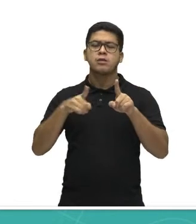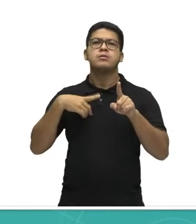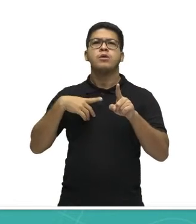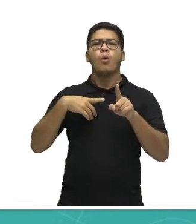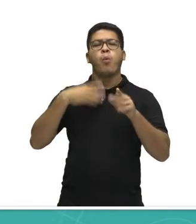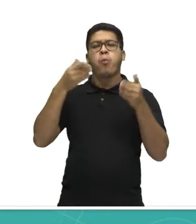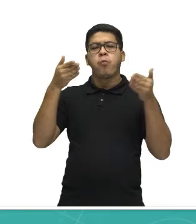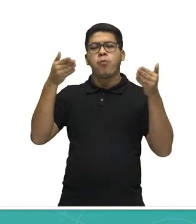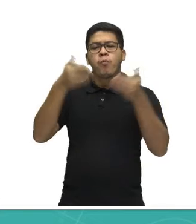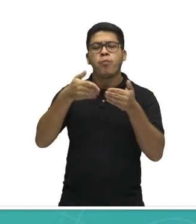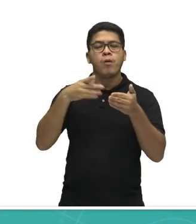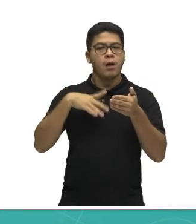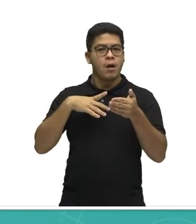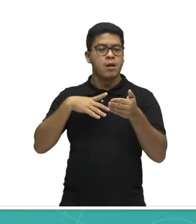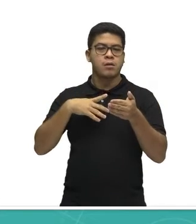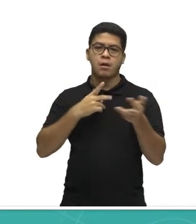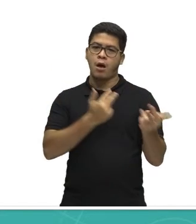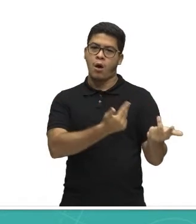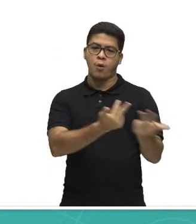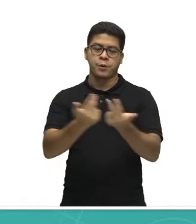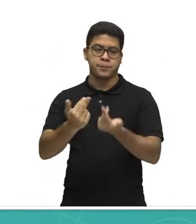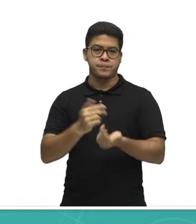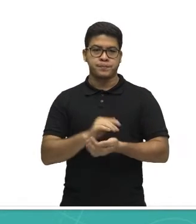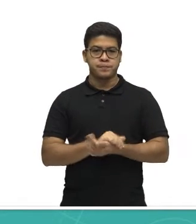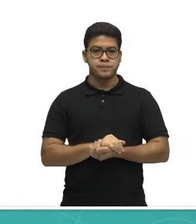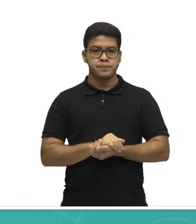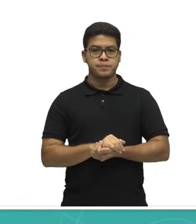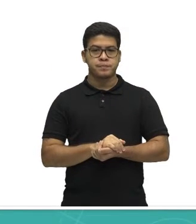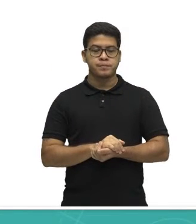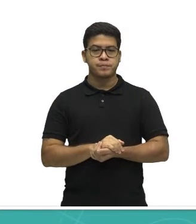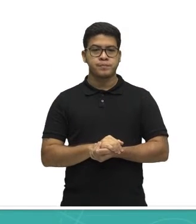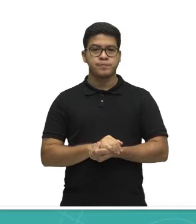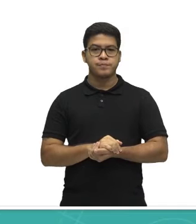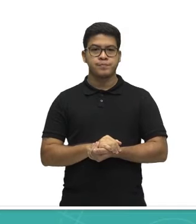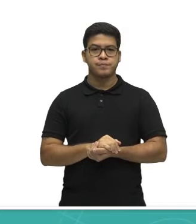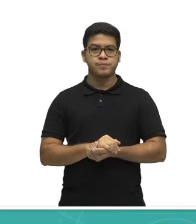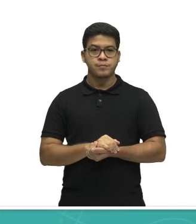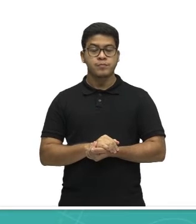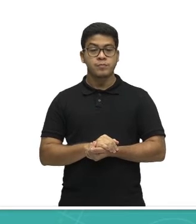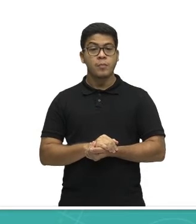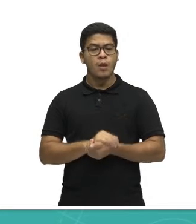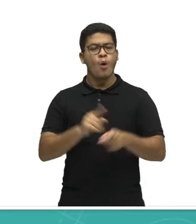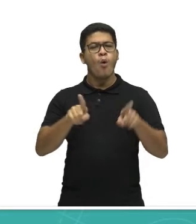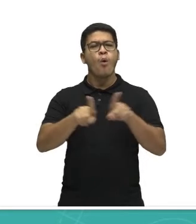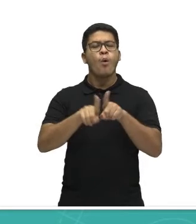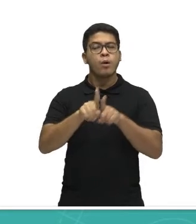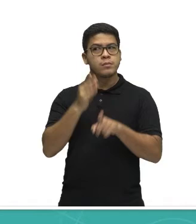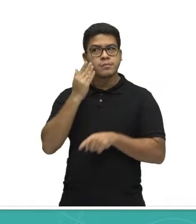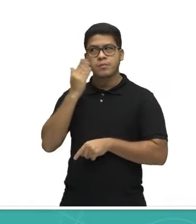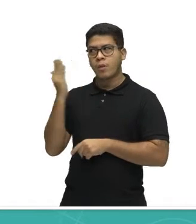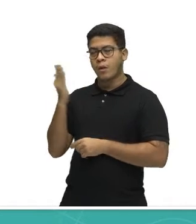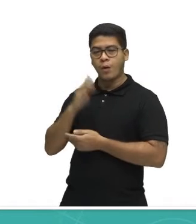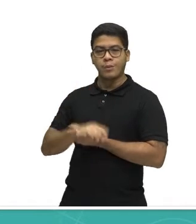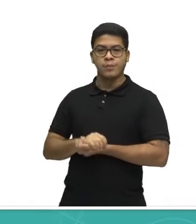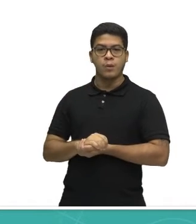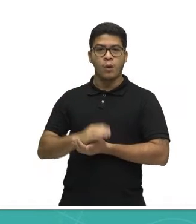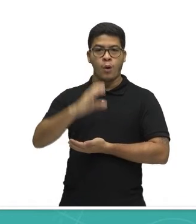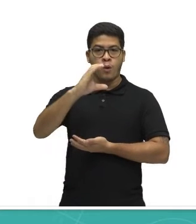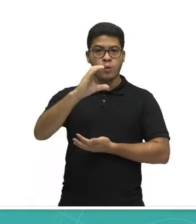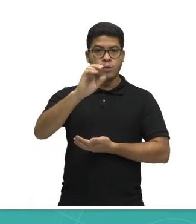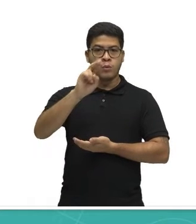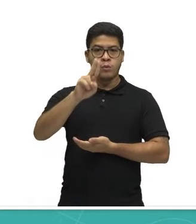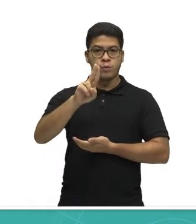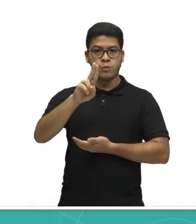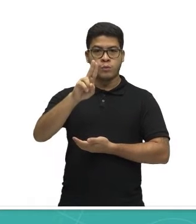também nós temos uma outra personagem de uma lenda, que é chamada de o Curupira. Bem, o Curupira, ele é um